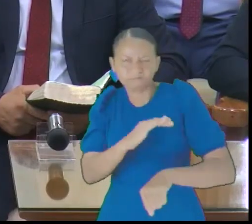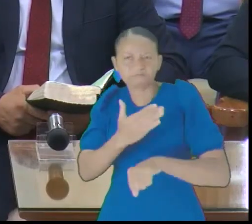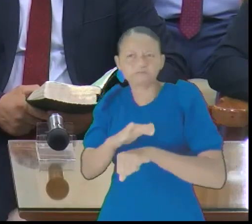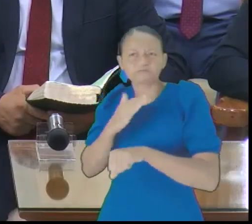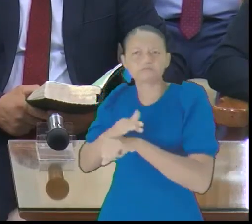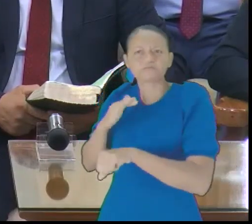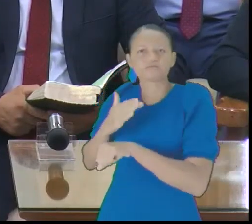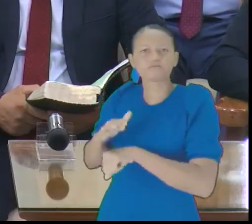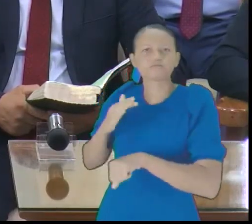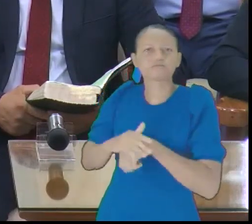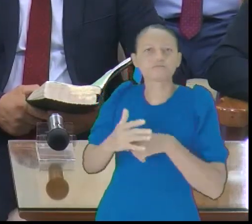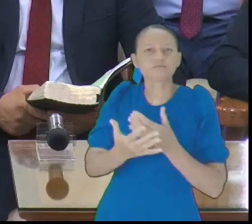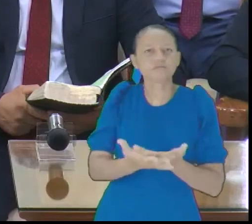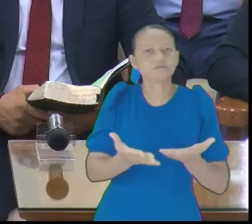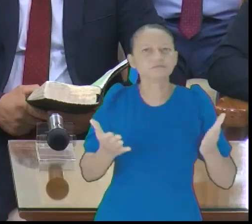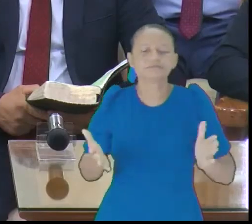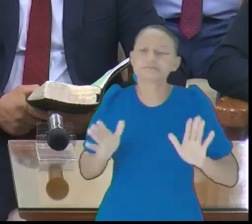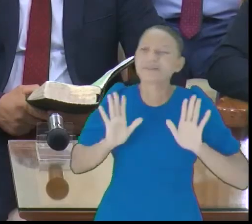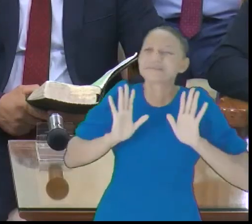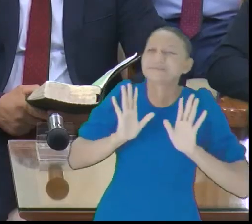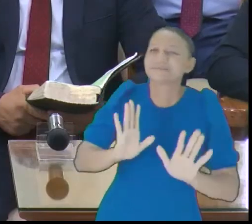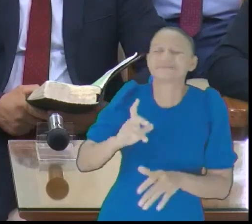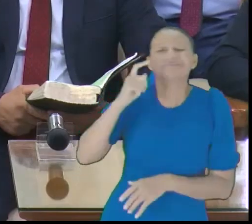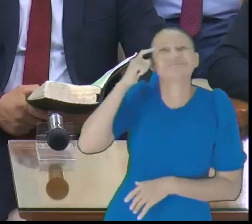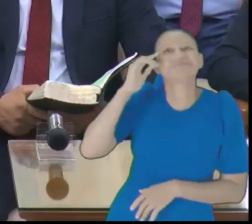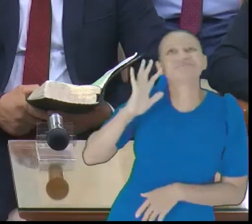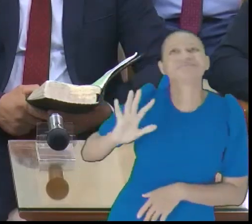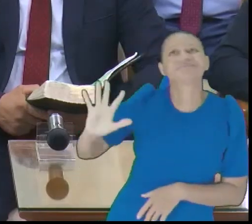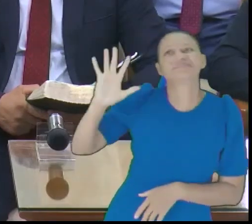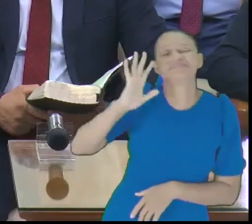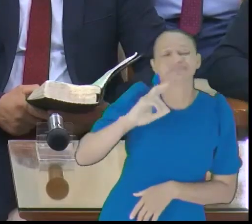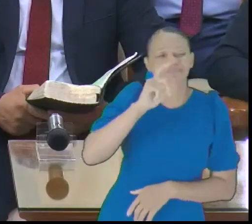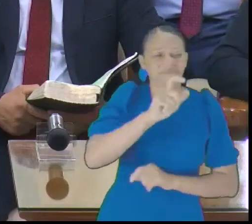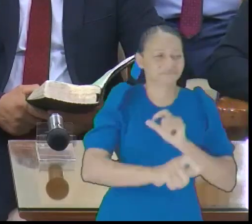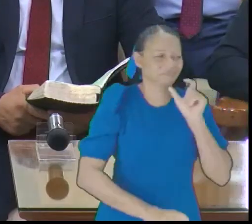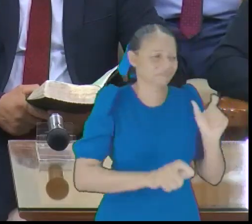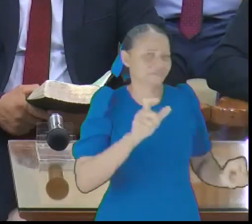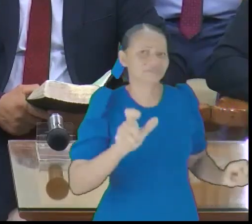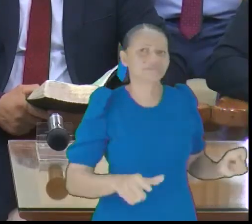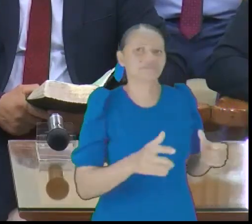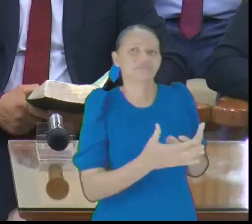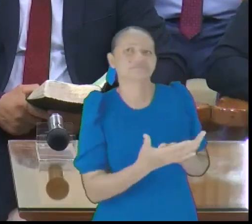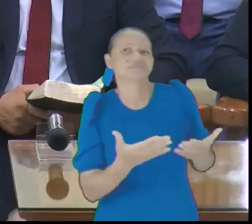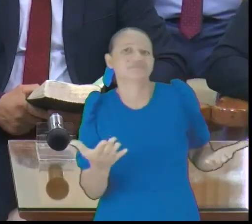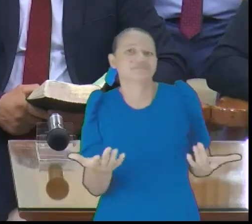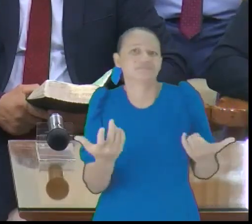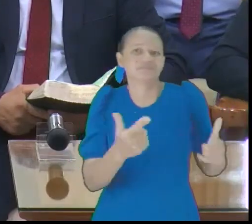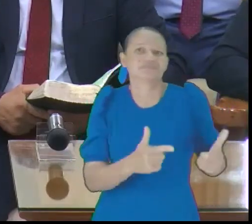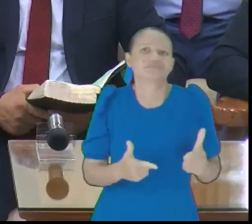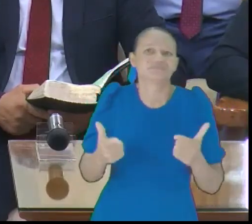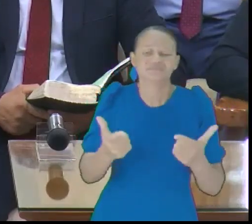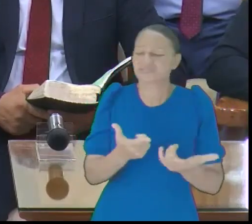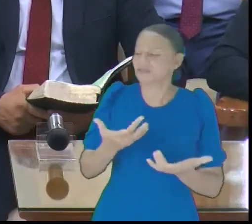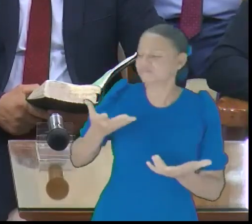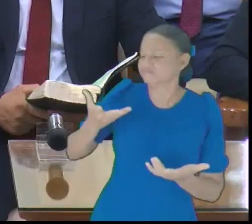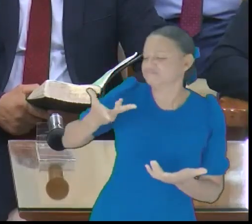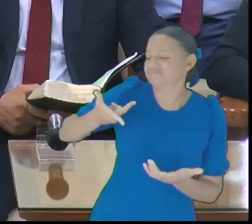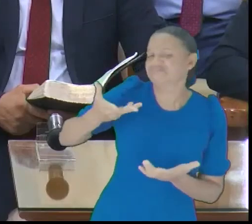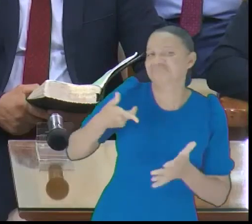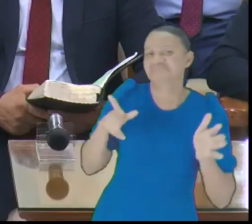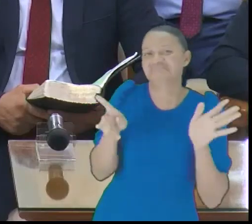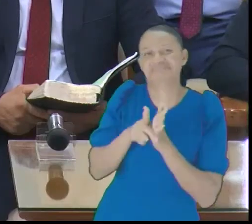treinados, mas eu imagino que aqueles homens não tinham nenhuma habilidade de